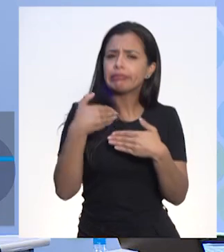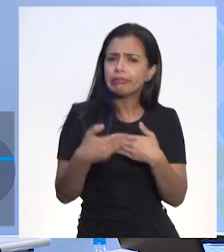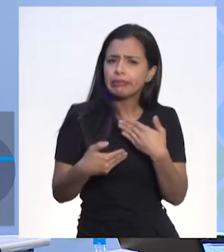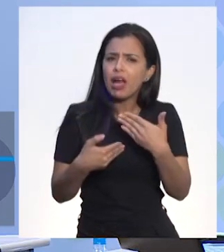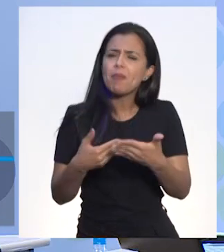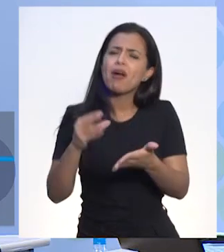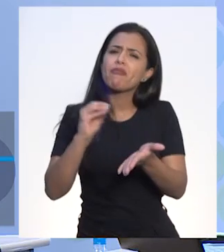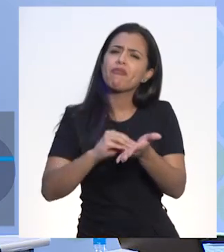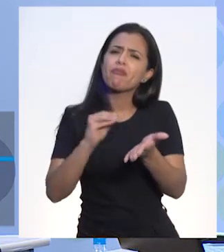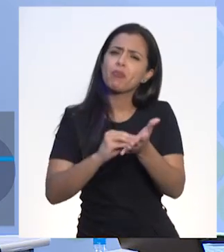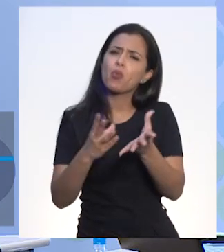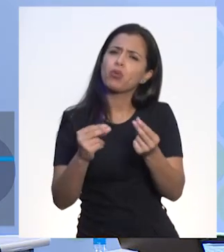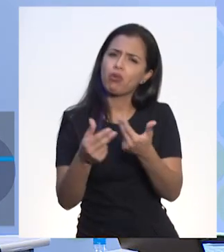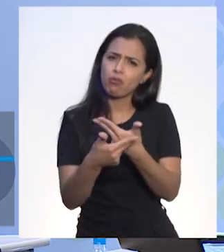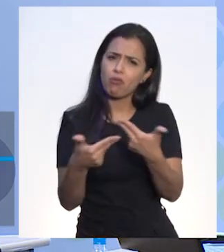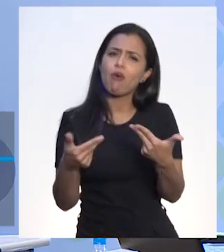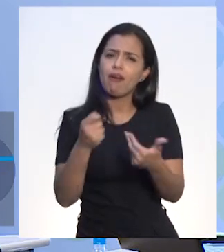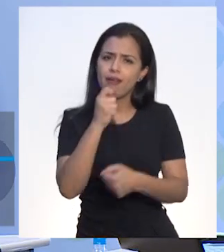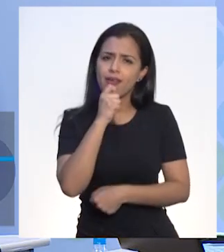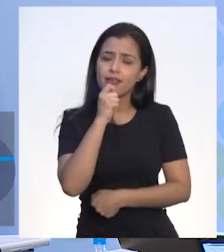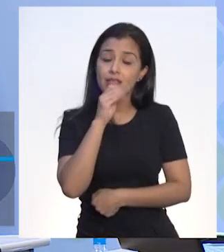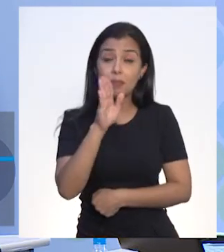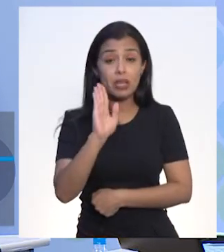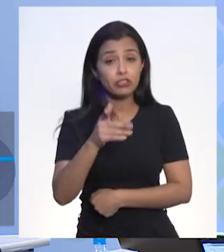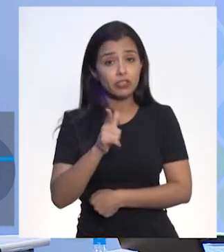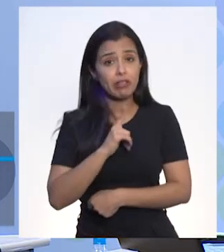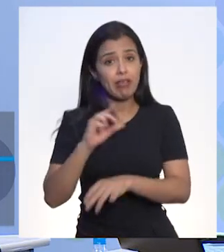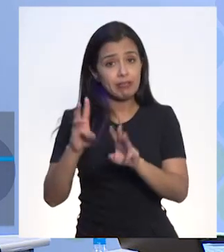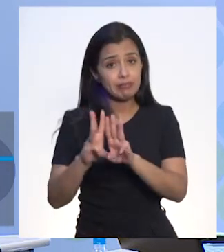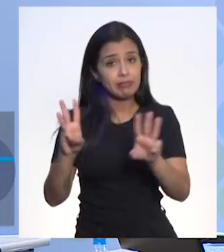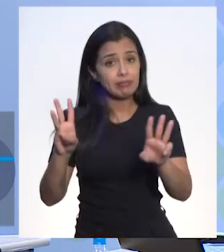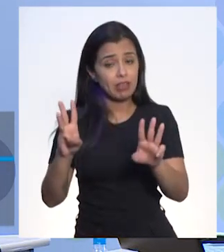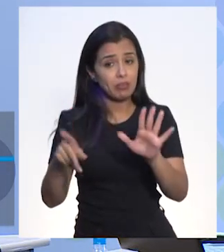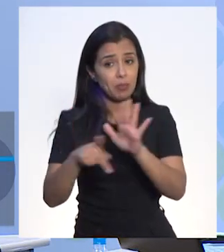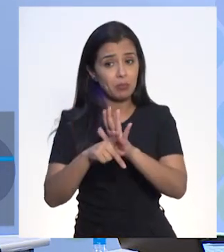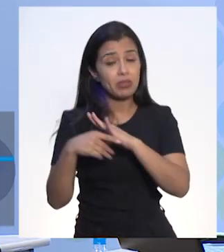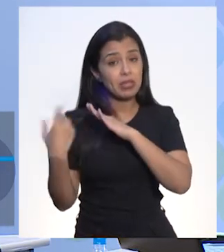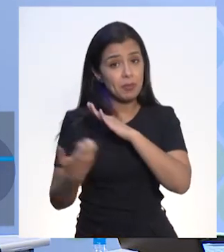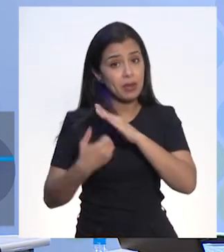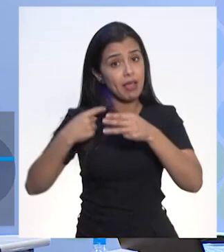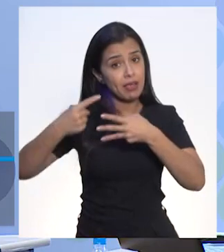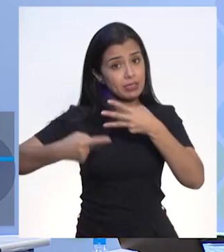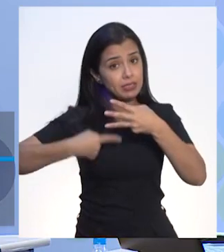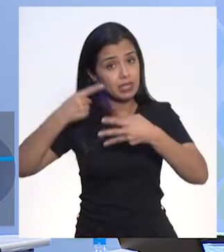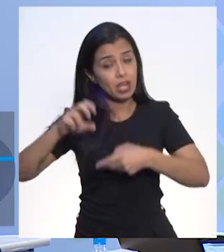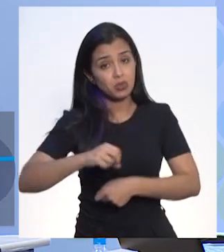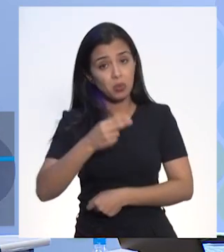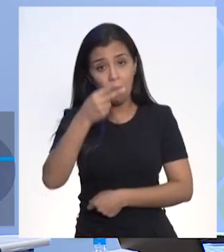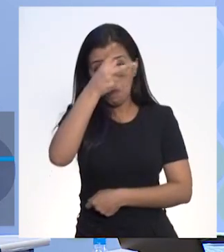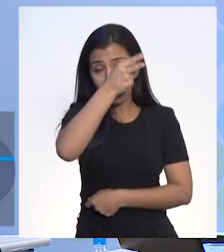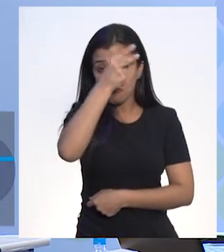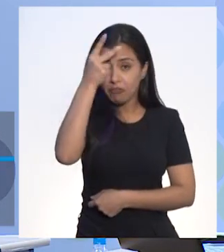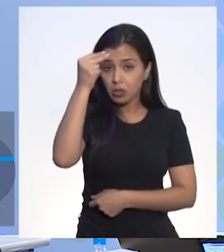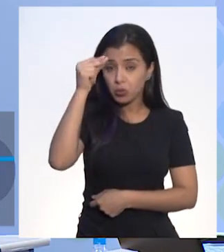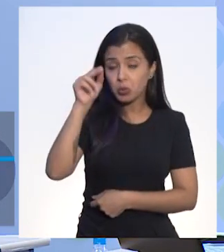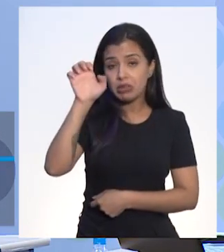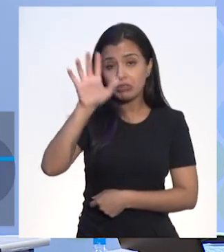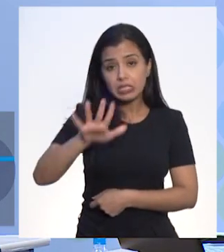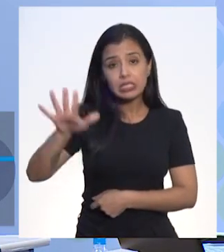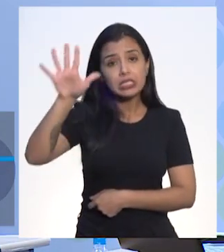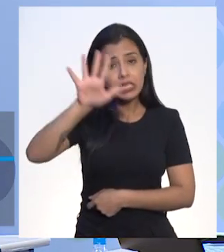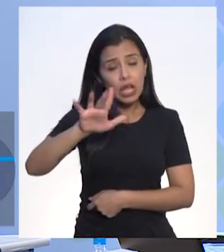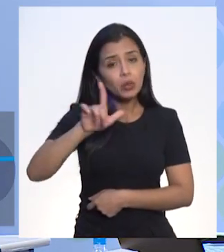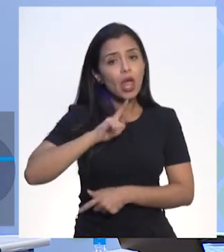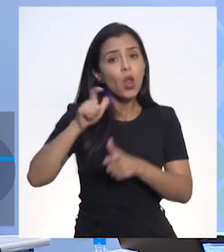a que se fazer. Né? Mas a gente tem sites aí, né, de empresas que reciclam e até prefeituras e estados têm aí